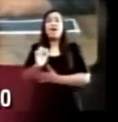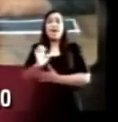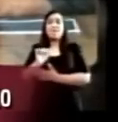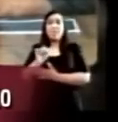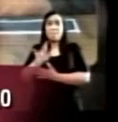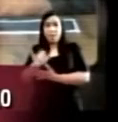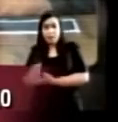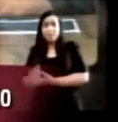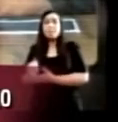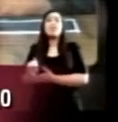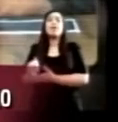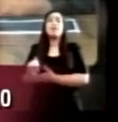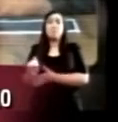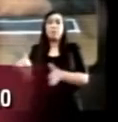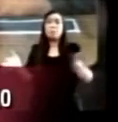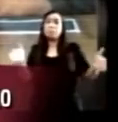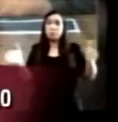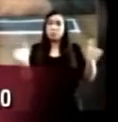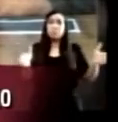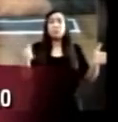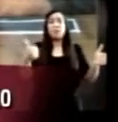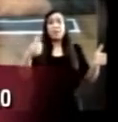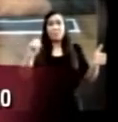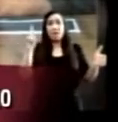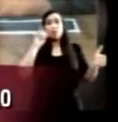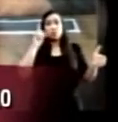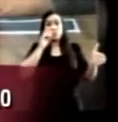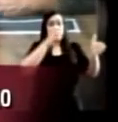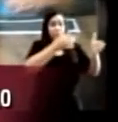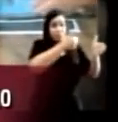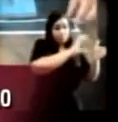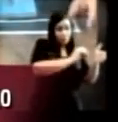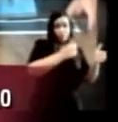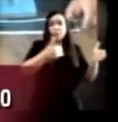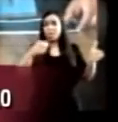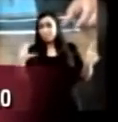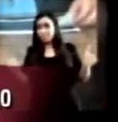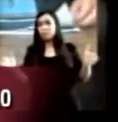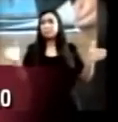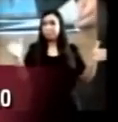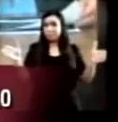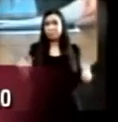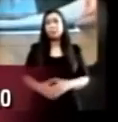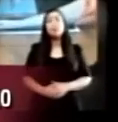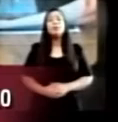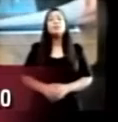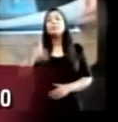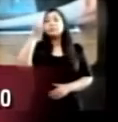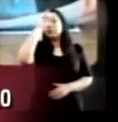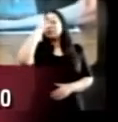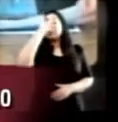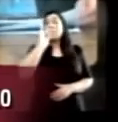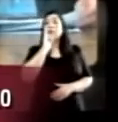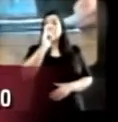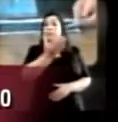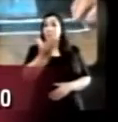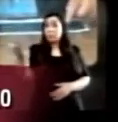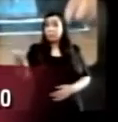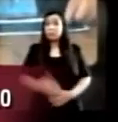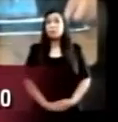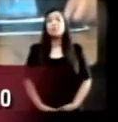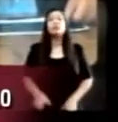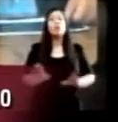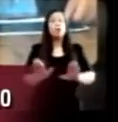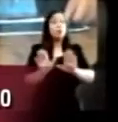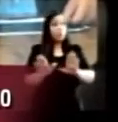mais outro tanto, que também dá uma média de 10 dias. Então, eu queria colocar para vocês uma coisa.